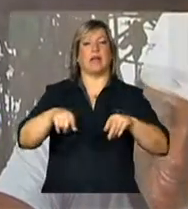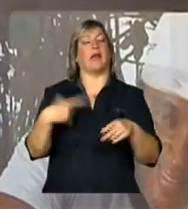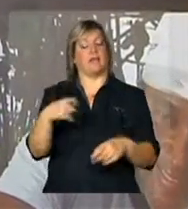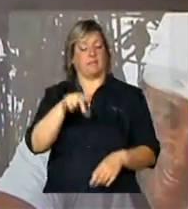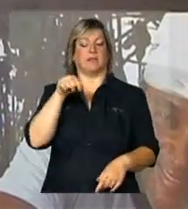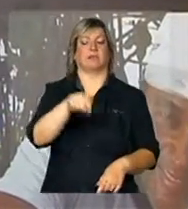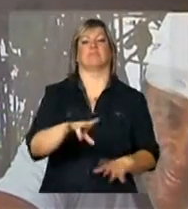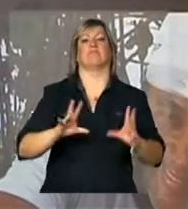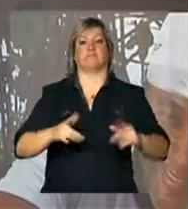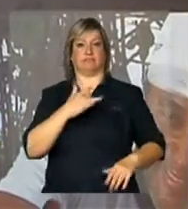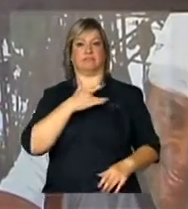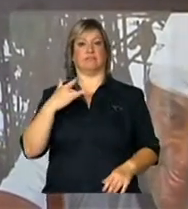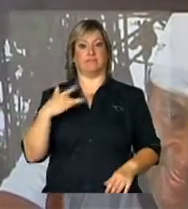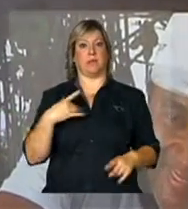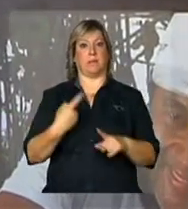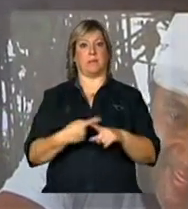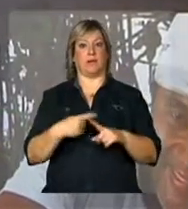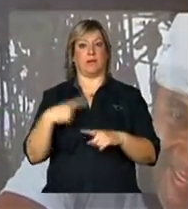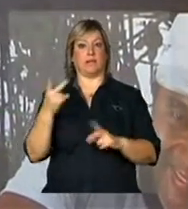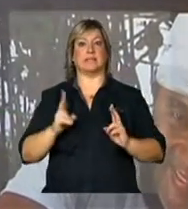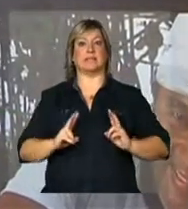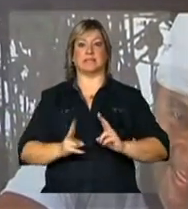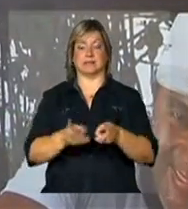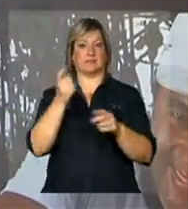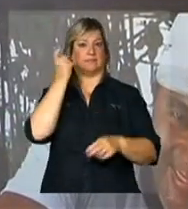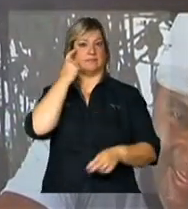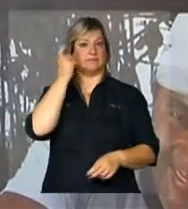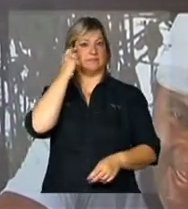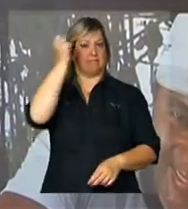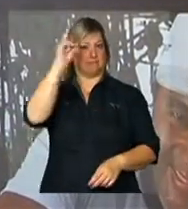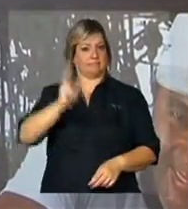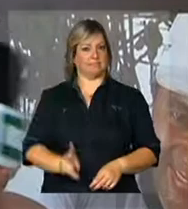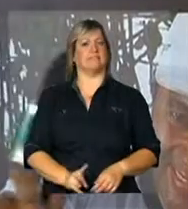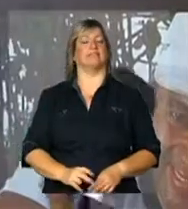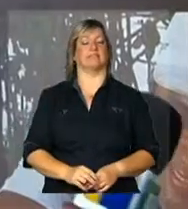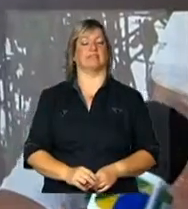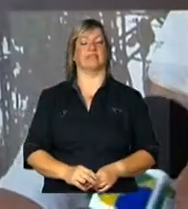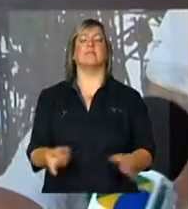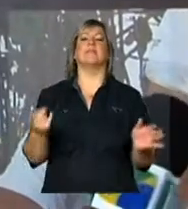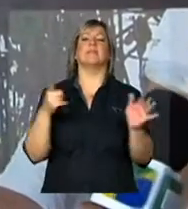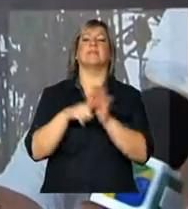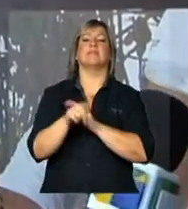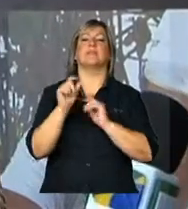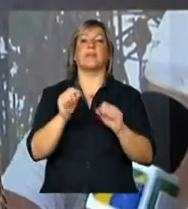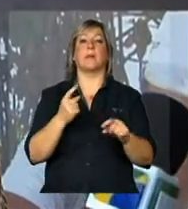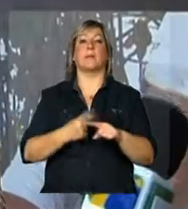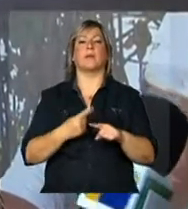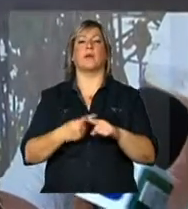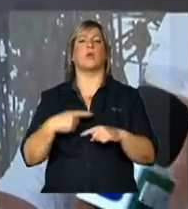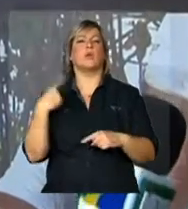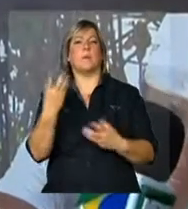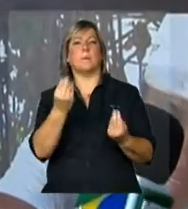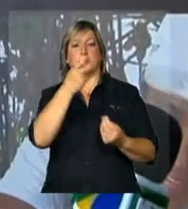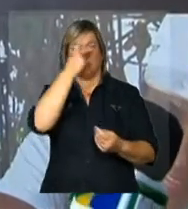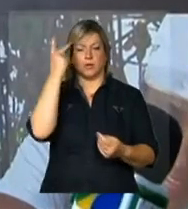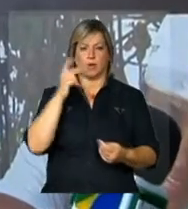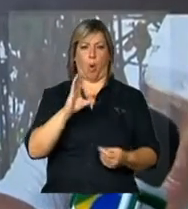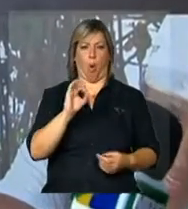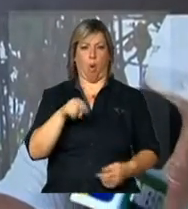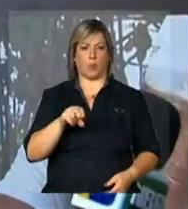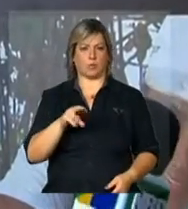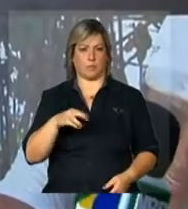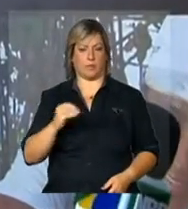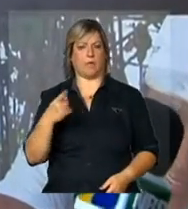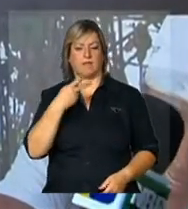escolher esse produto, porque ele é cada vez mais consciente com essa diferença. Aquele mito que muitos consumidores dizem que